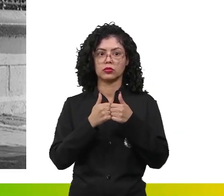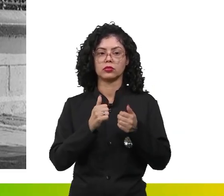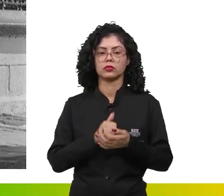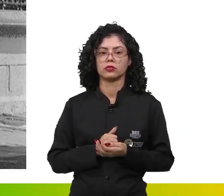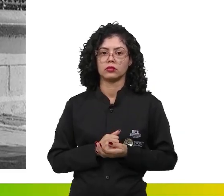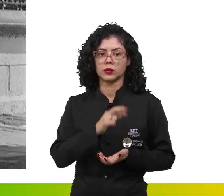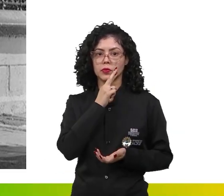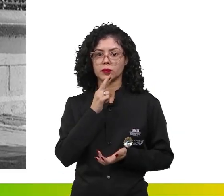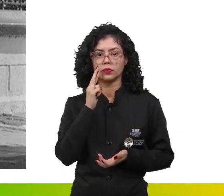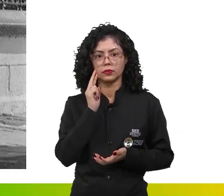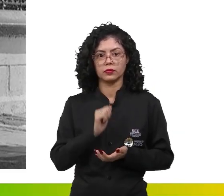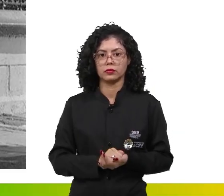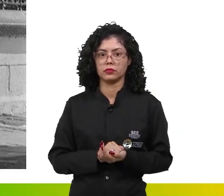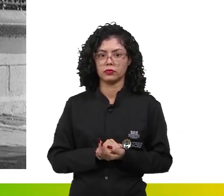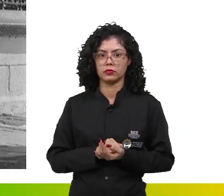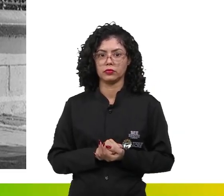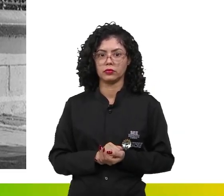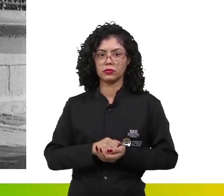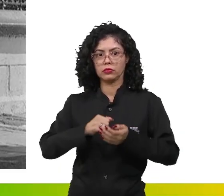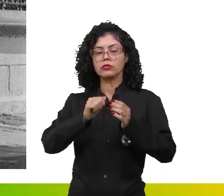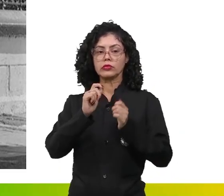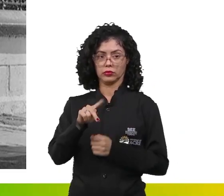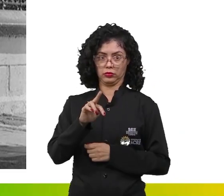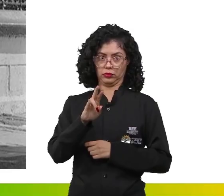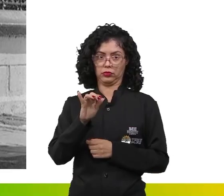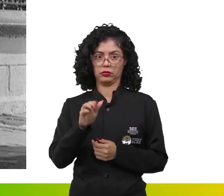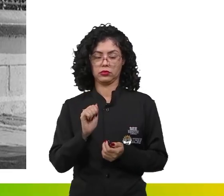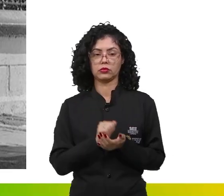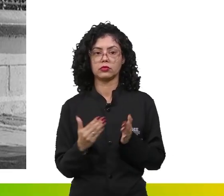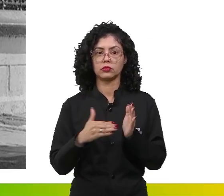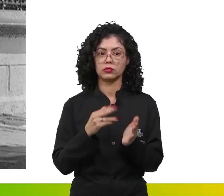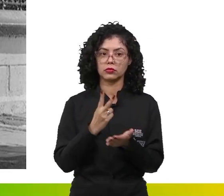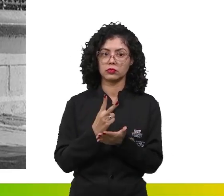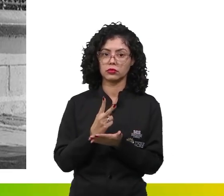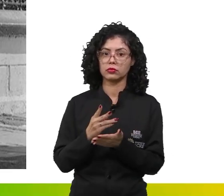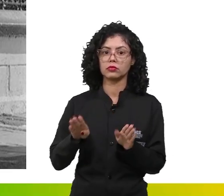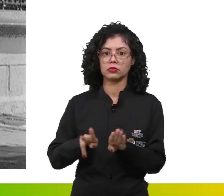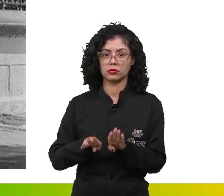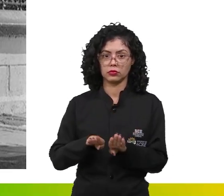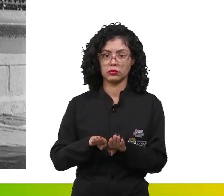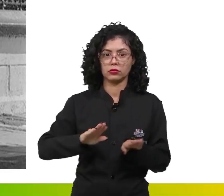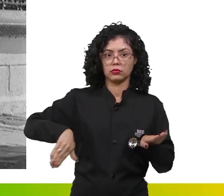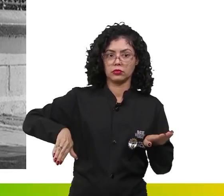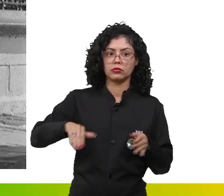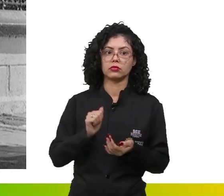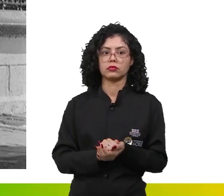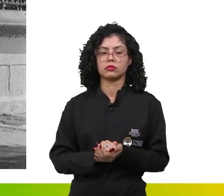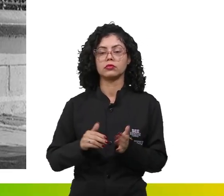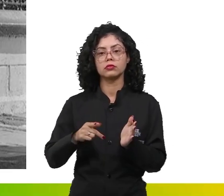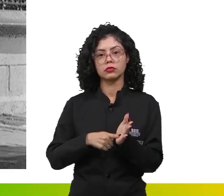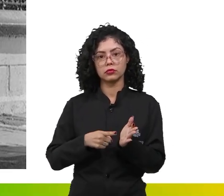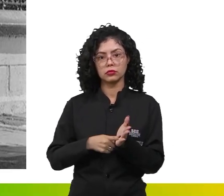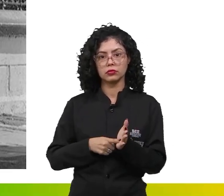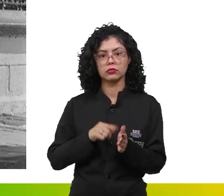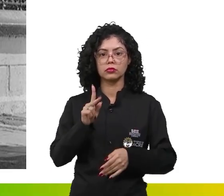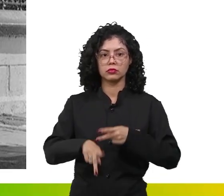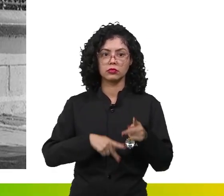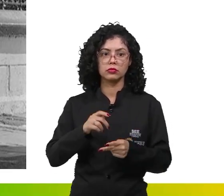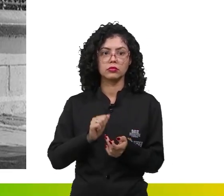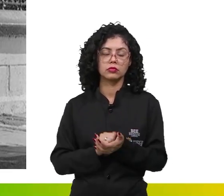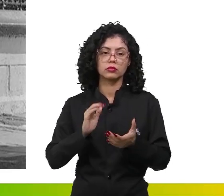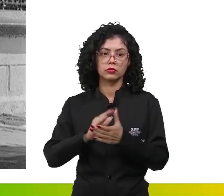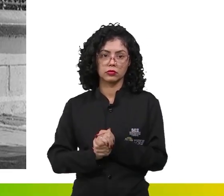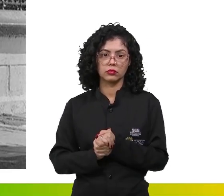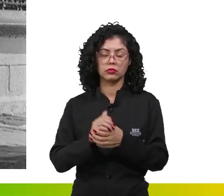ônibus, restaurantes, bilheterias e até praias para a população branca. Os